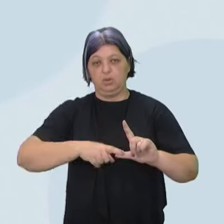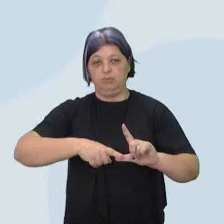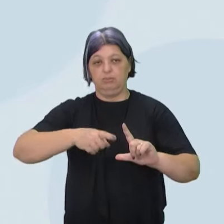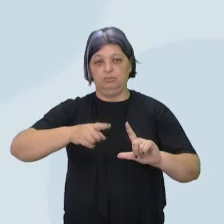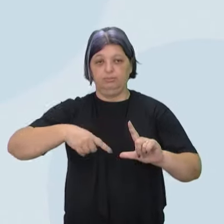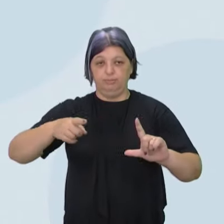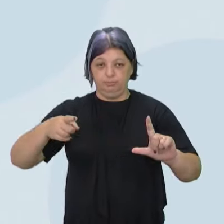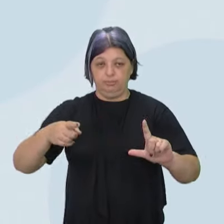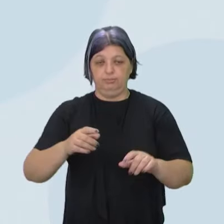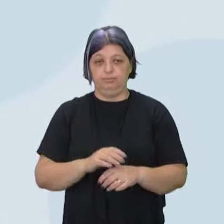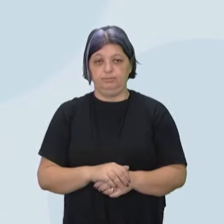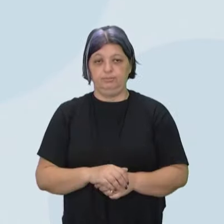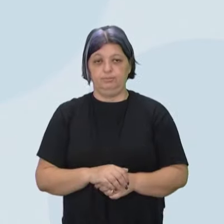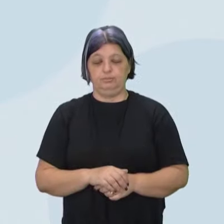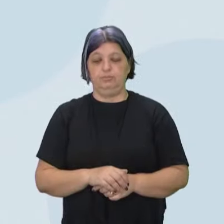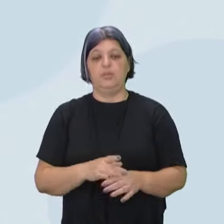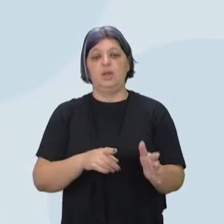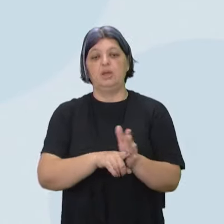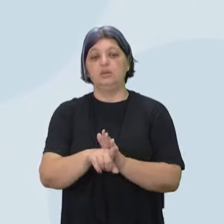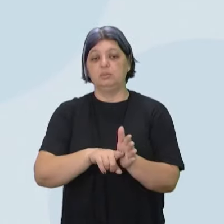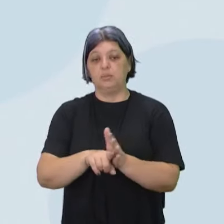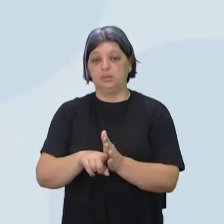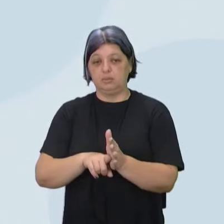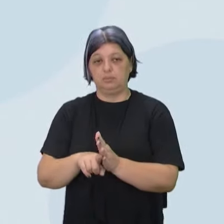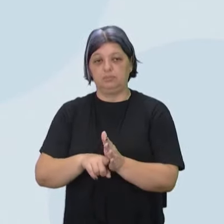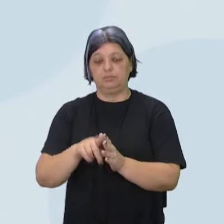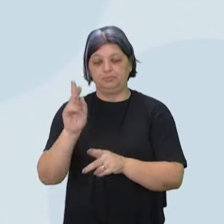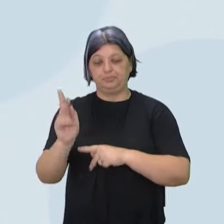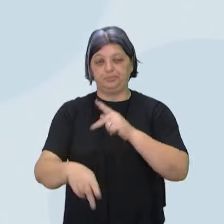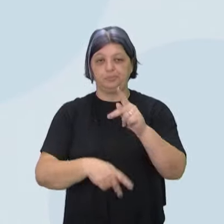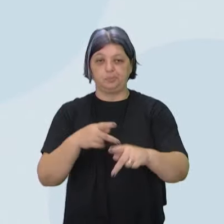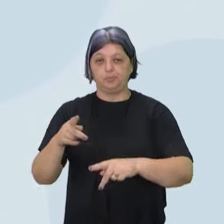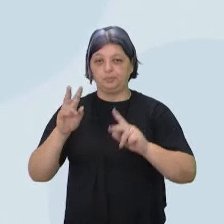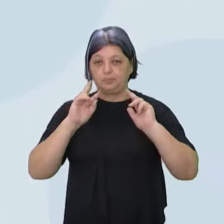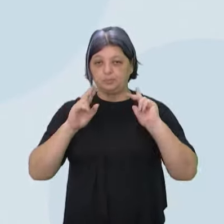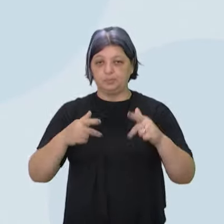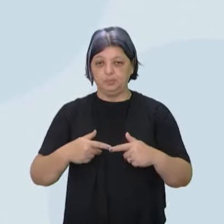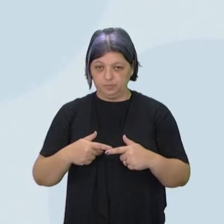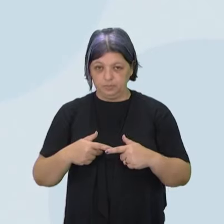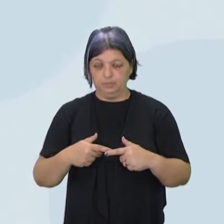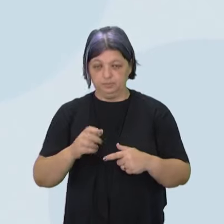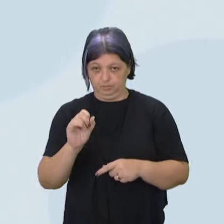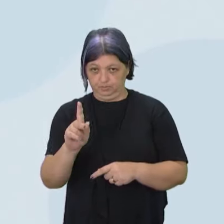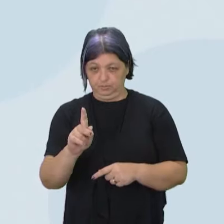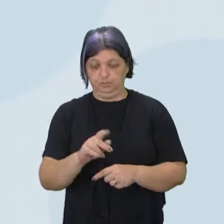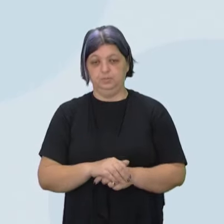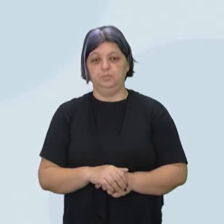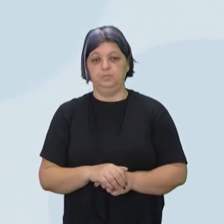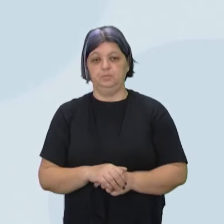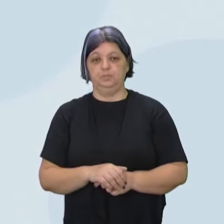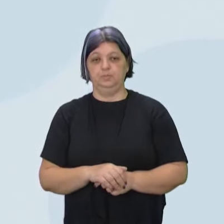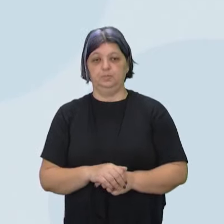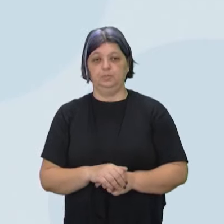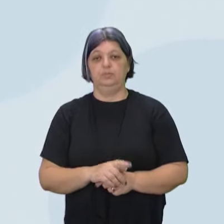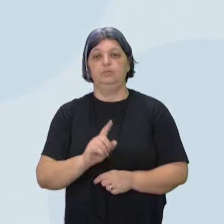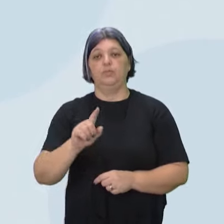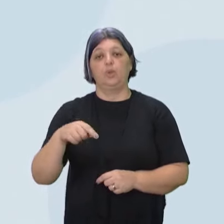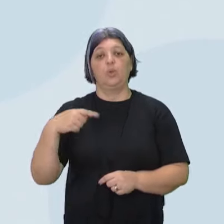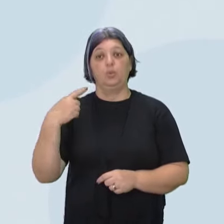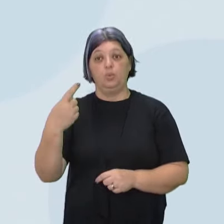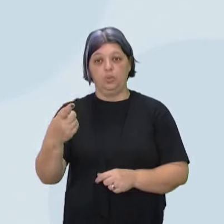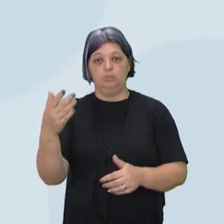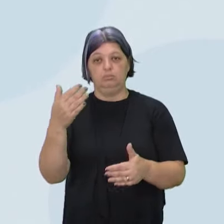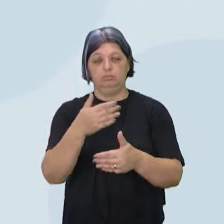fala sobre a investigação das populações humanas, ok? Partindo para o